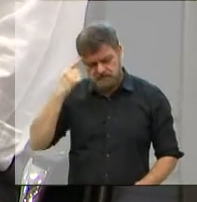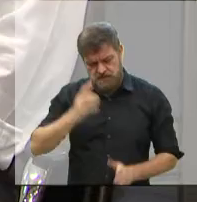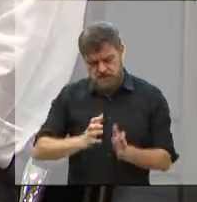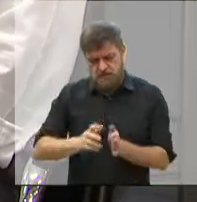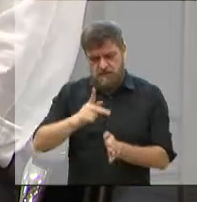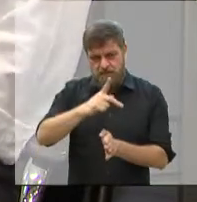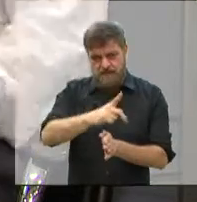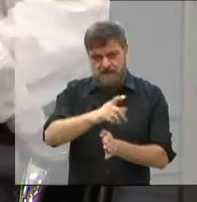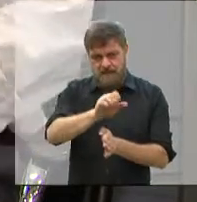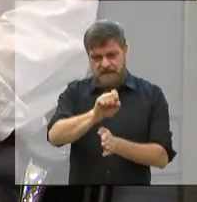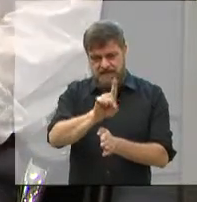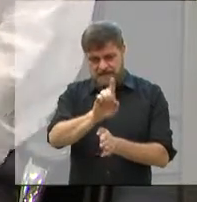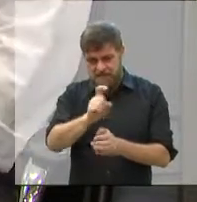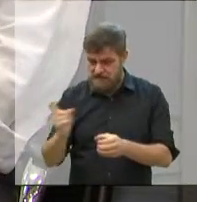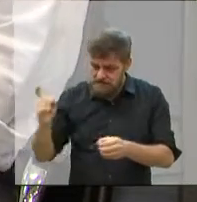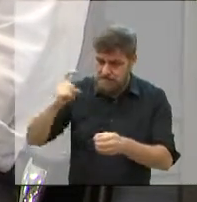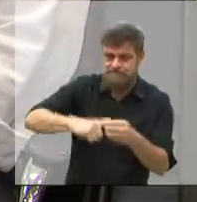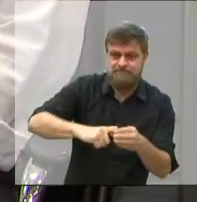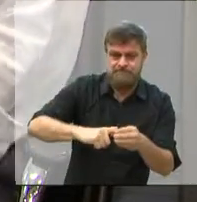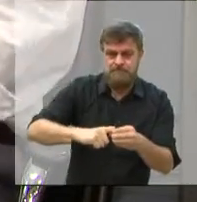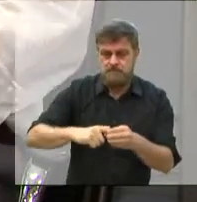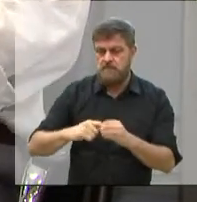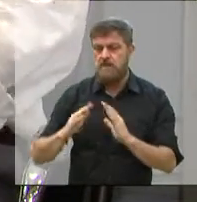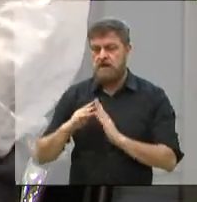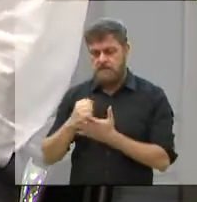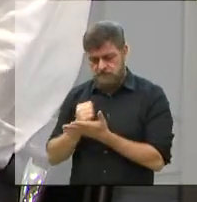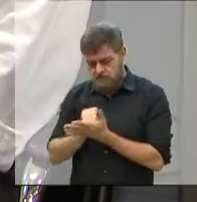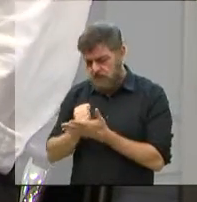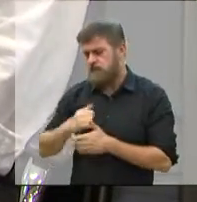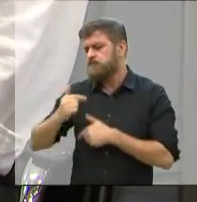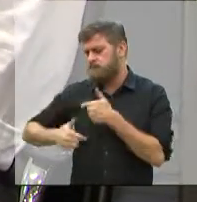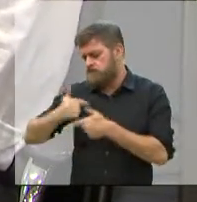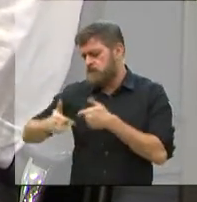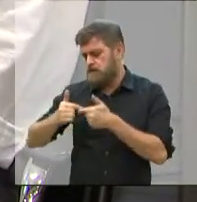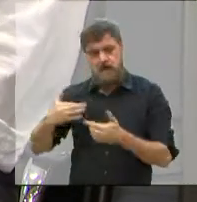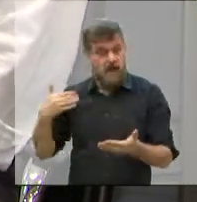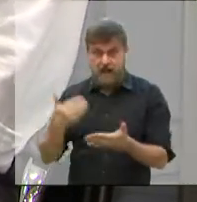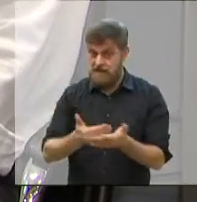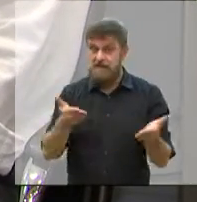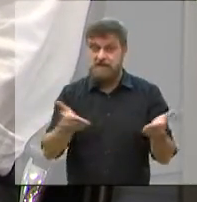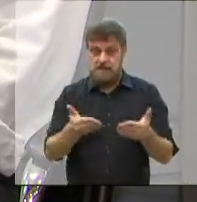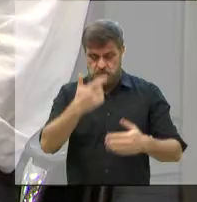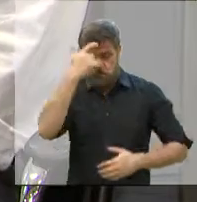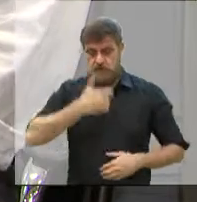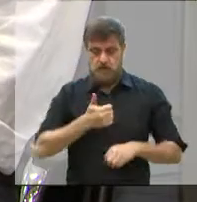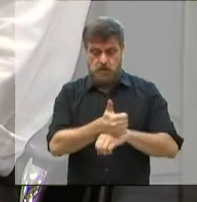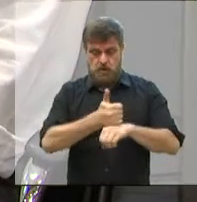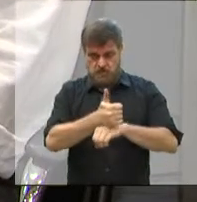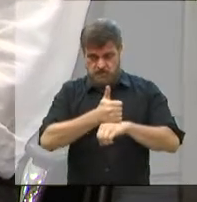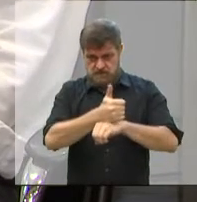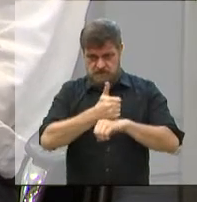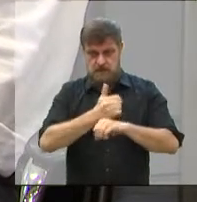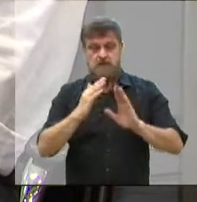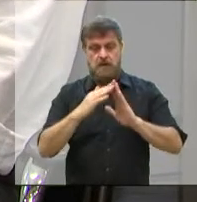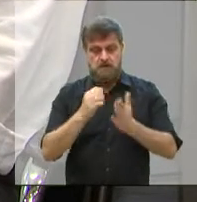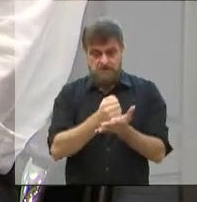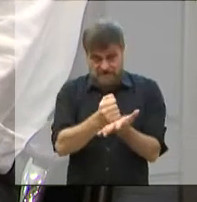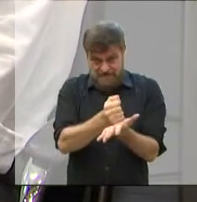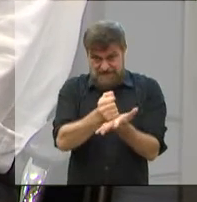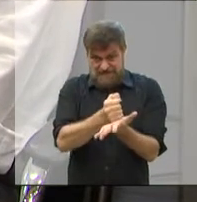PSDB, continuei trabalhando na farmácia, assim como hoje continuo ainda ali exercendo a minha profissão como farmacêutico.